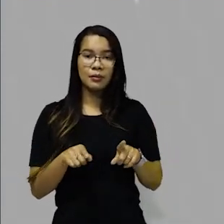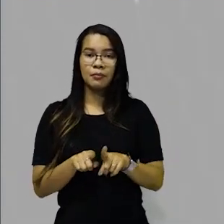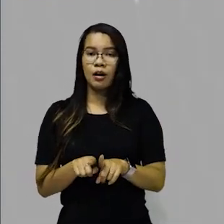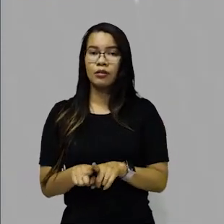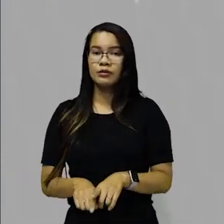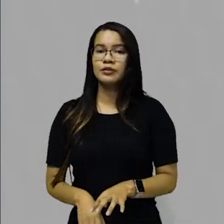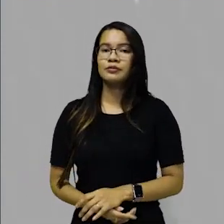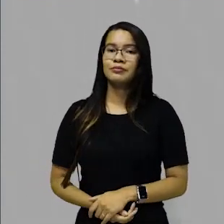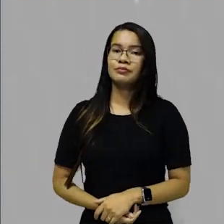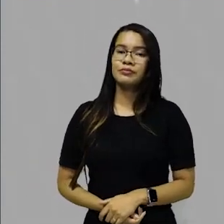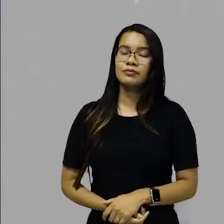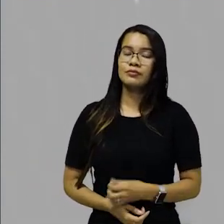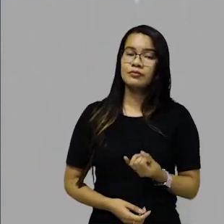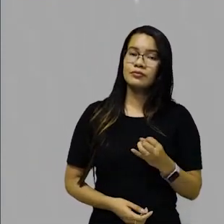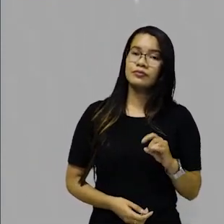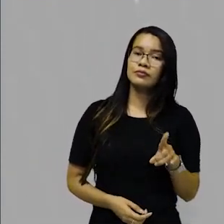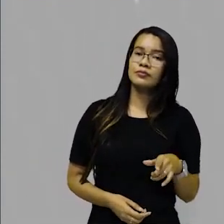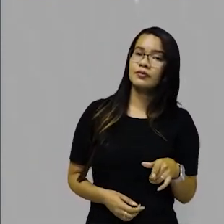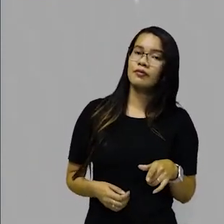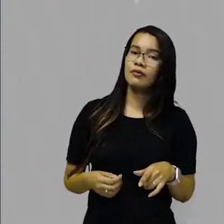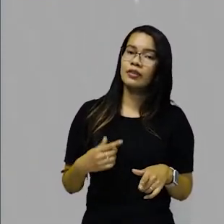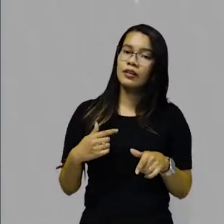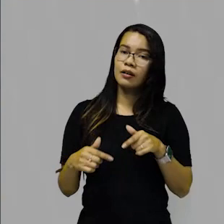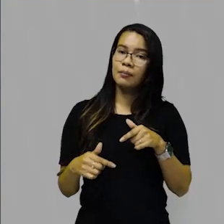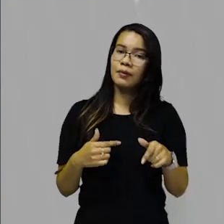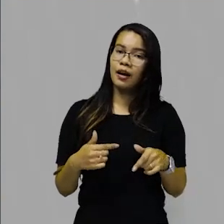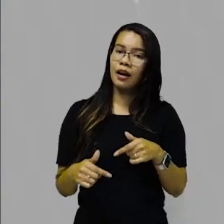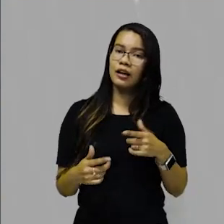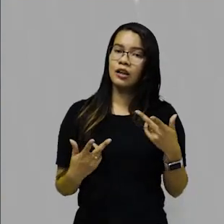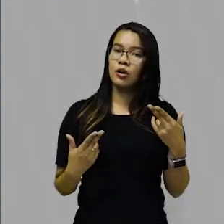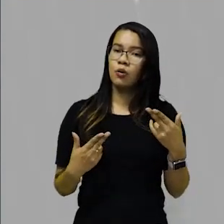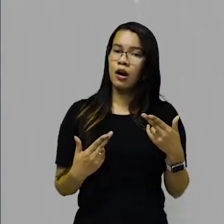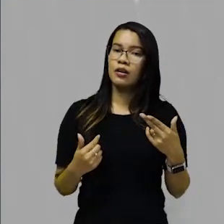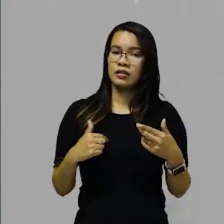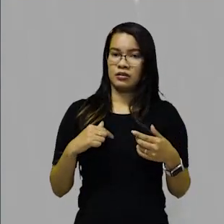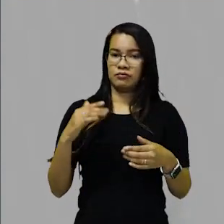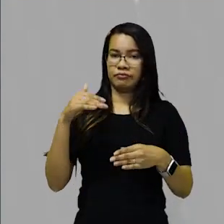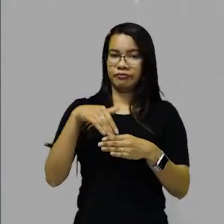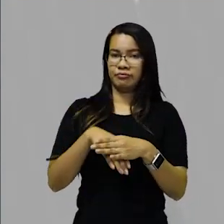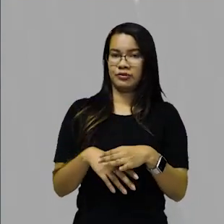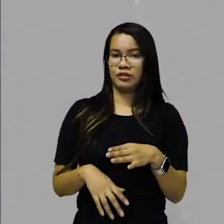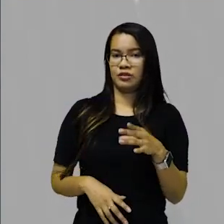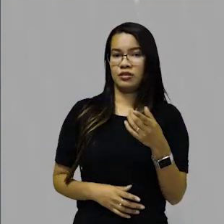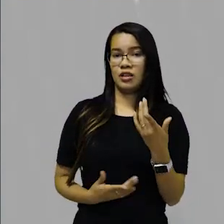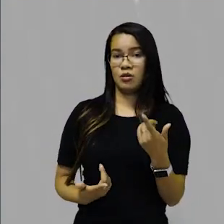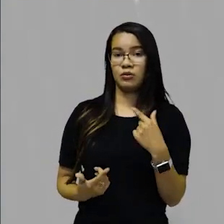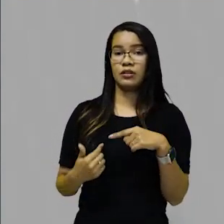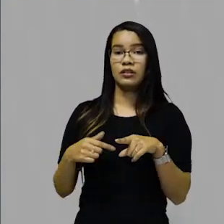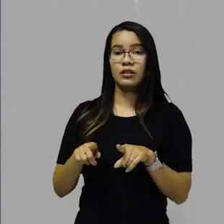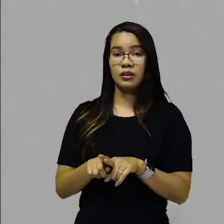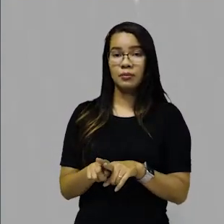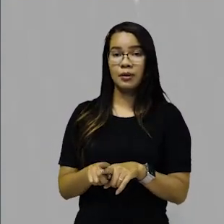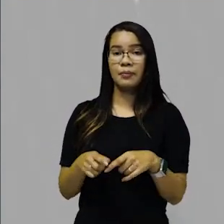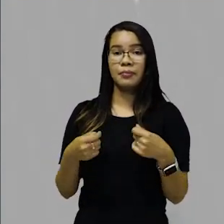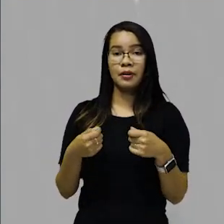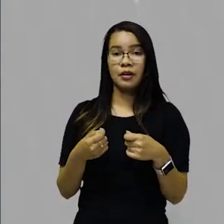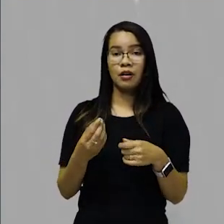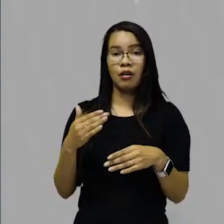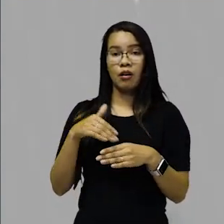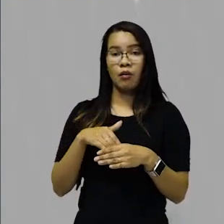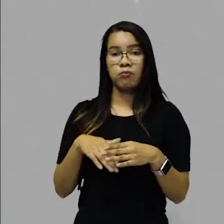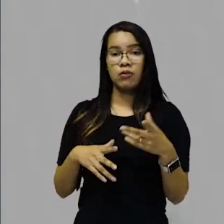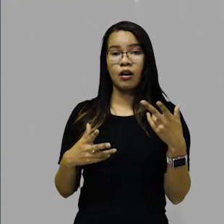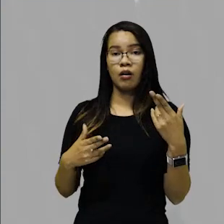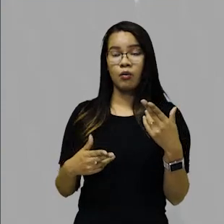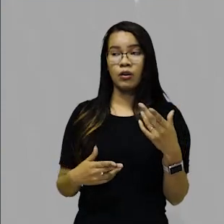está exercendo essa função e ganha salário X, eu estou exercendo essa função, eu tenho que ganhar também esse salário X. E